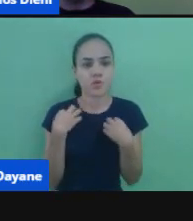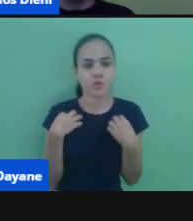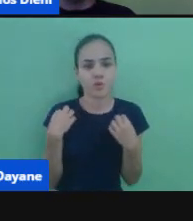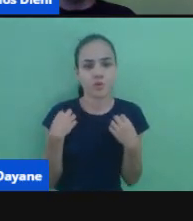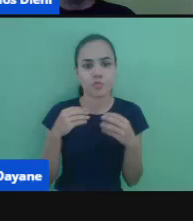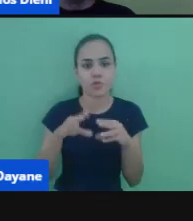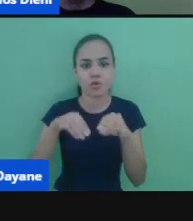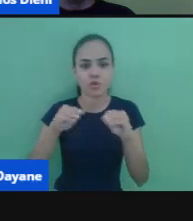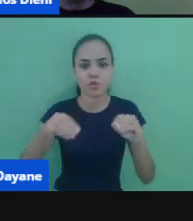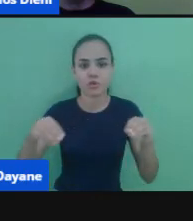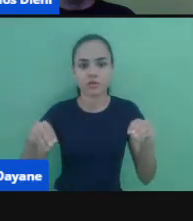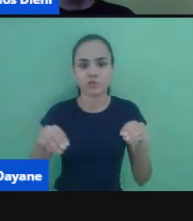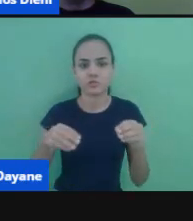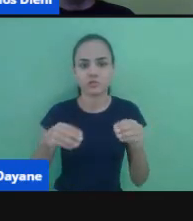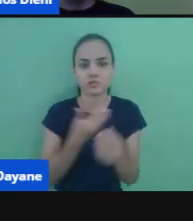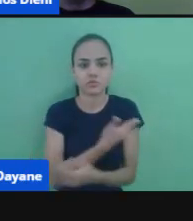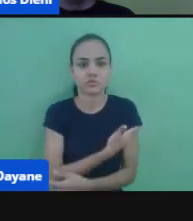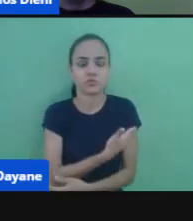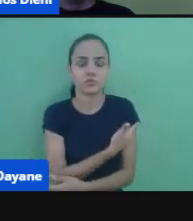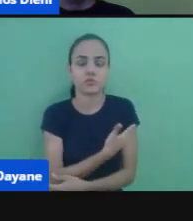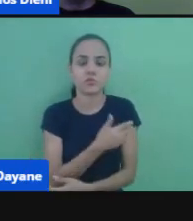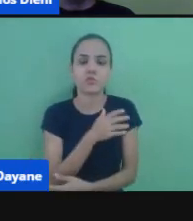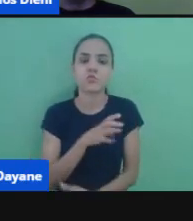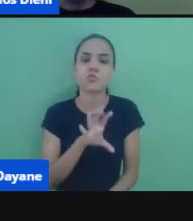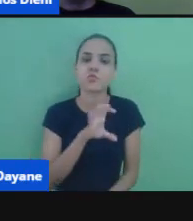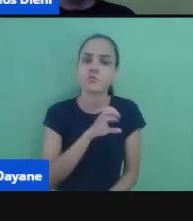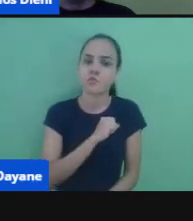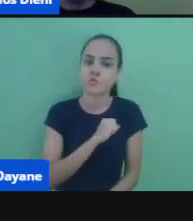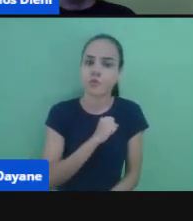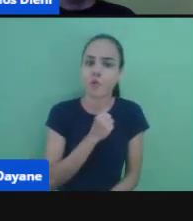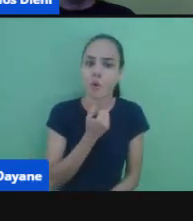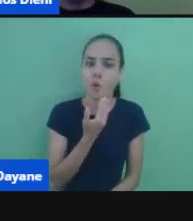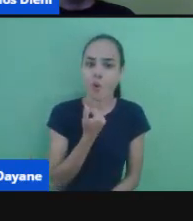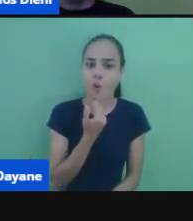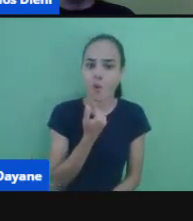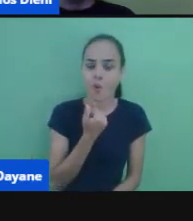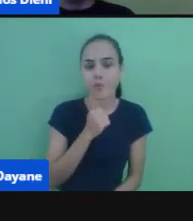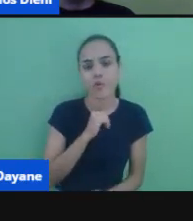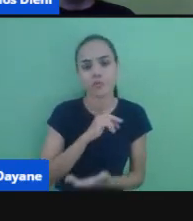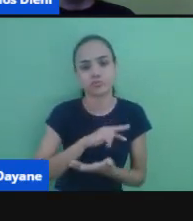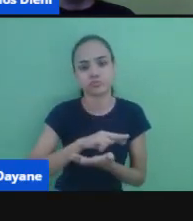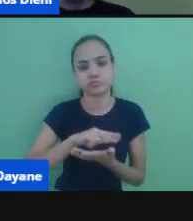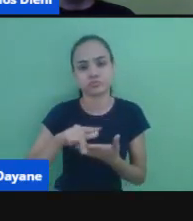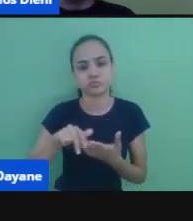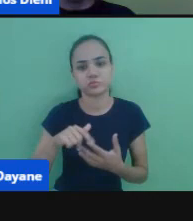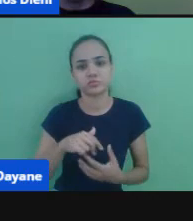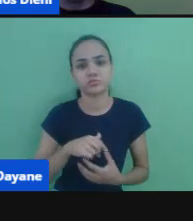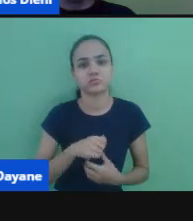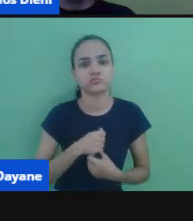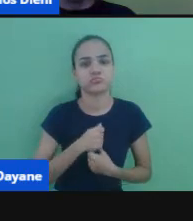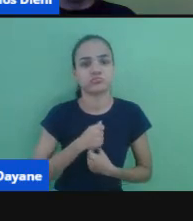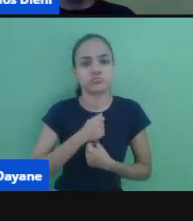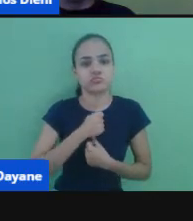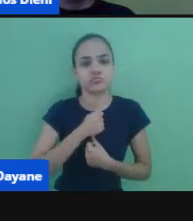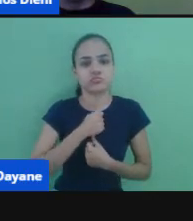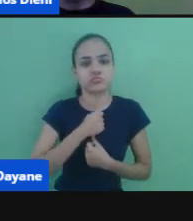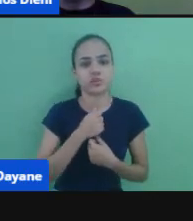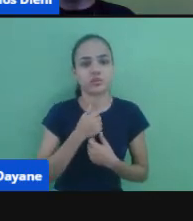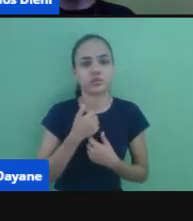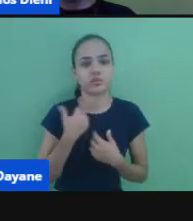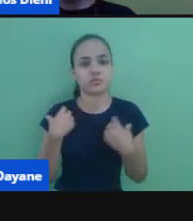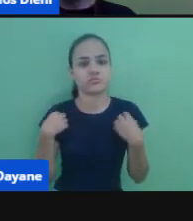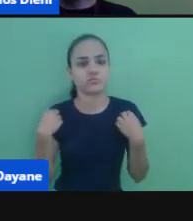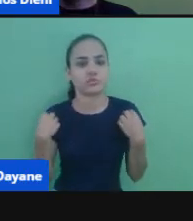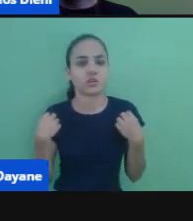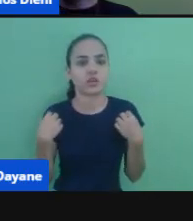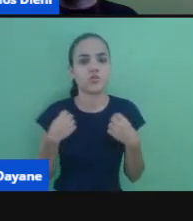O amor comeu metros e metros de gravatas. O amor comeu a medida de meus ternos, o número dos meus